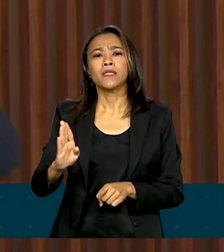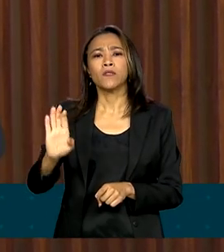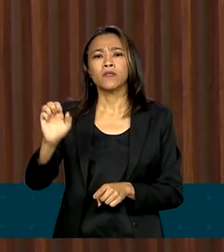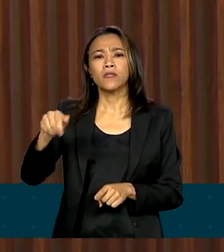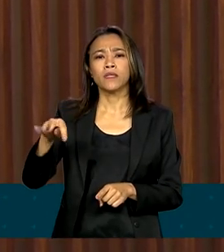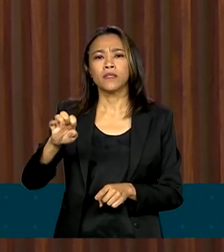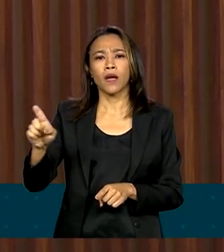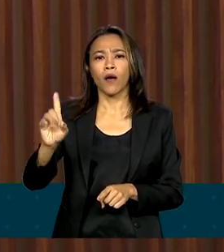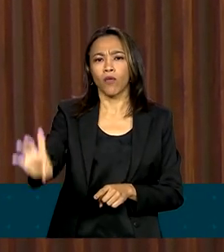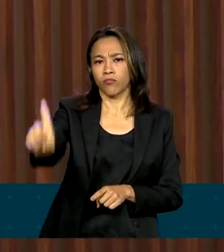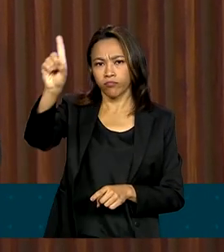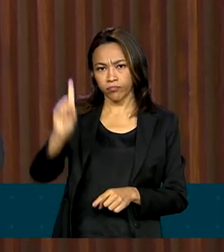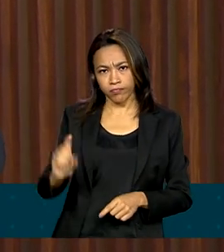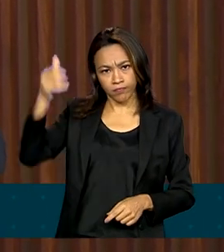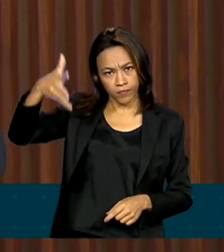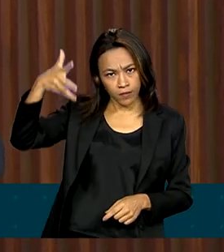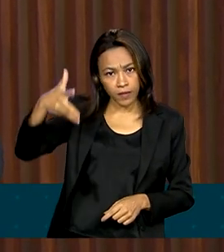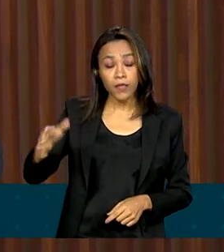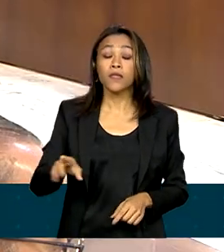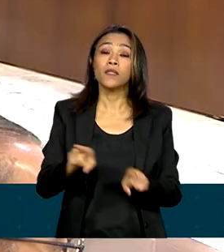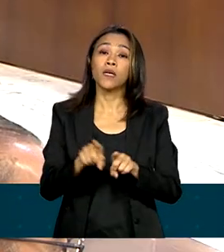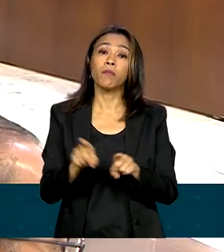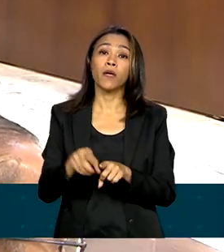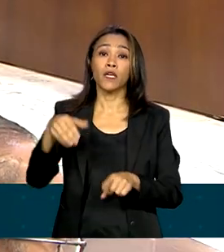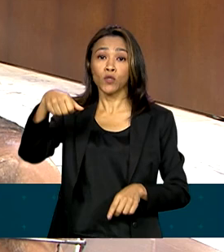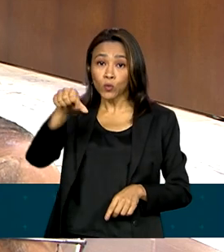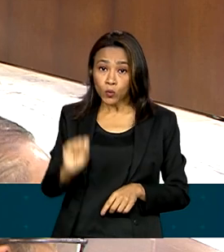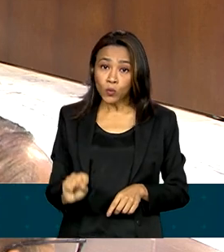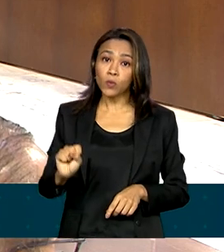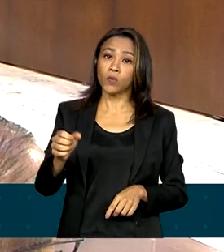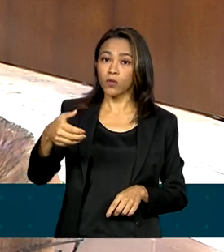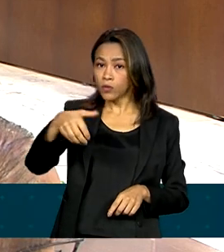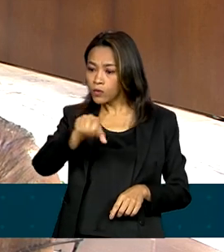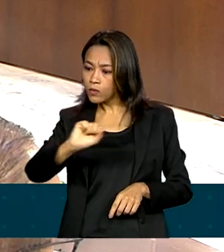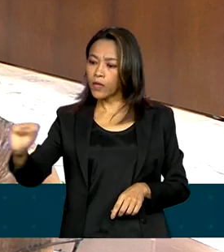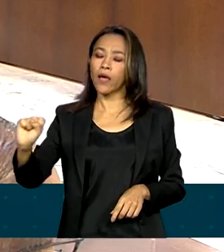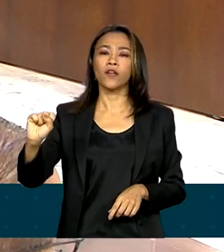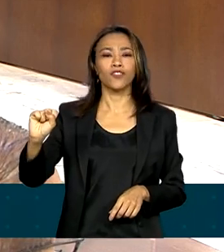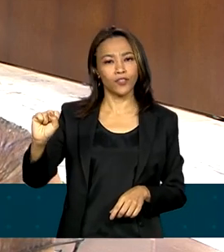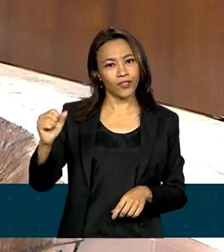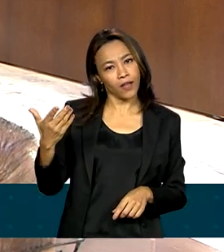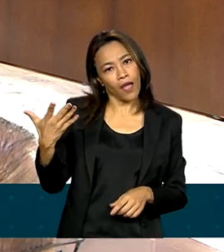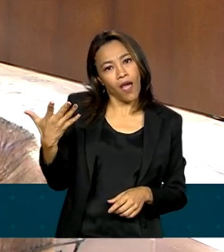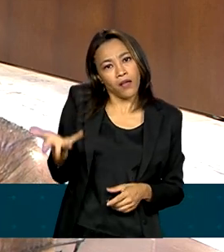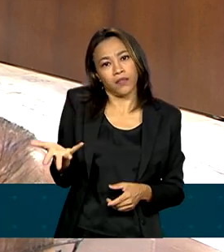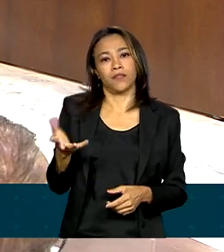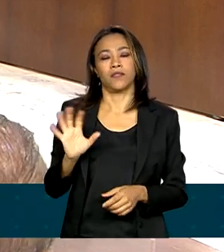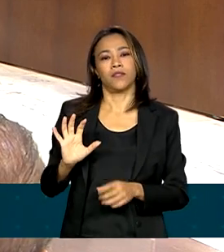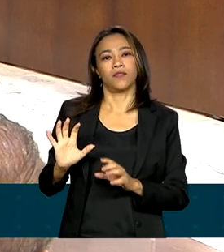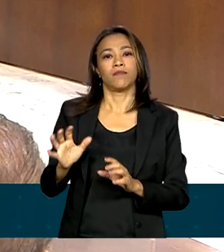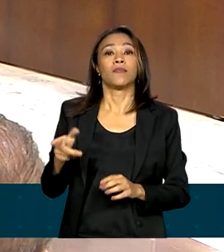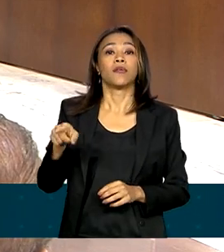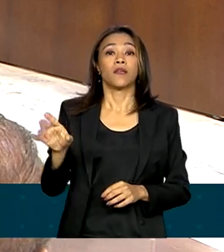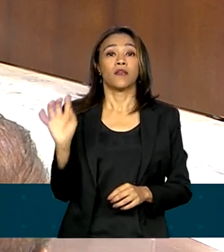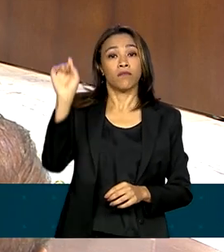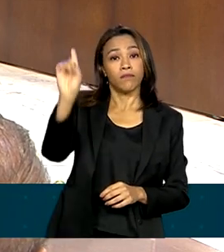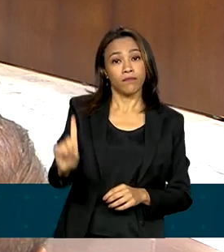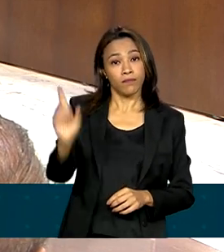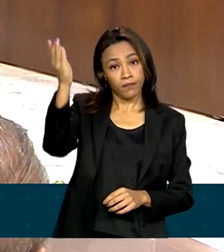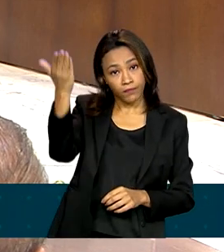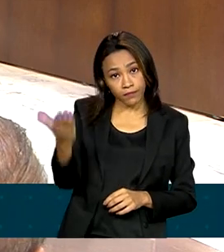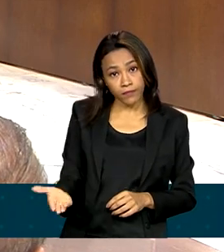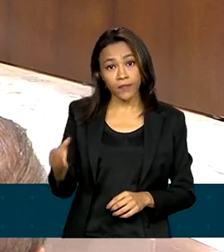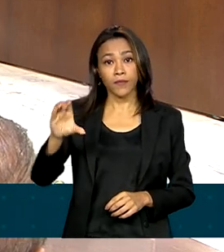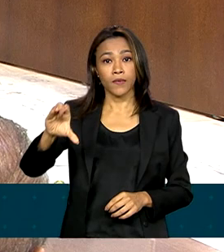Mendes, e o consórcio Sul-Sudeste, que ainda funciona dessa forma, nesse formato, governador Cláudio